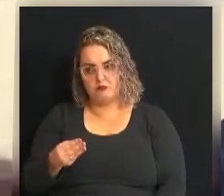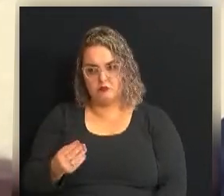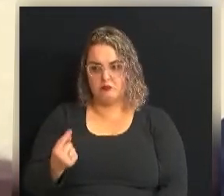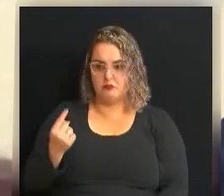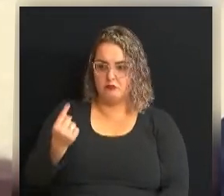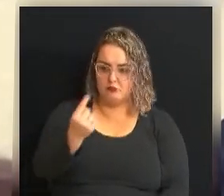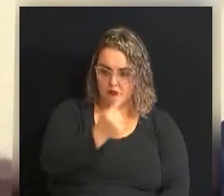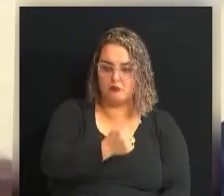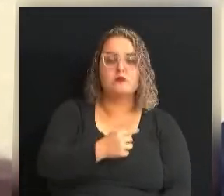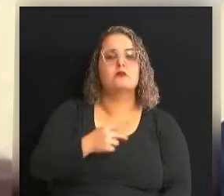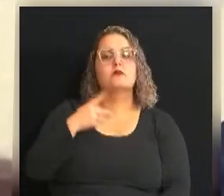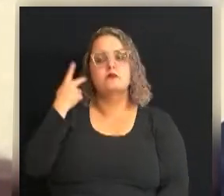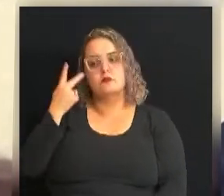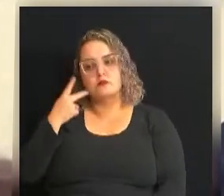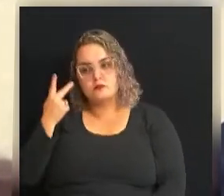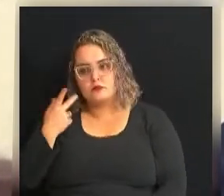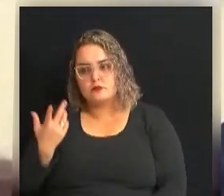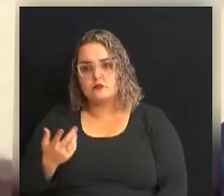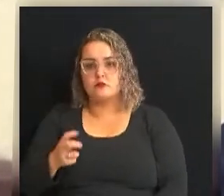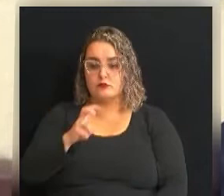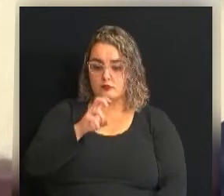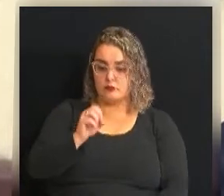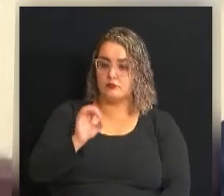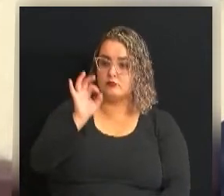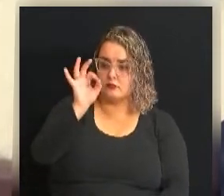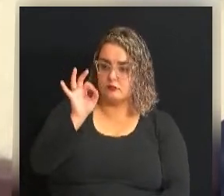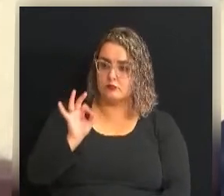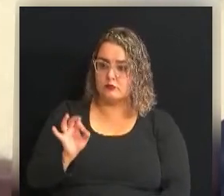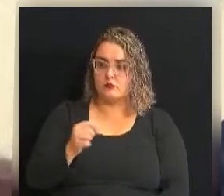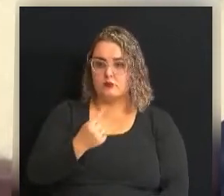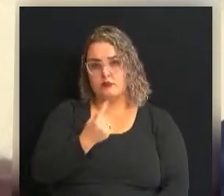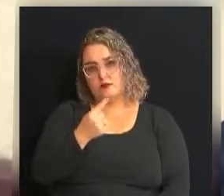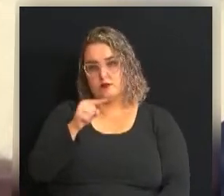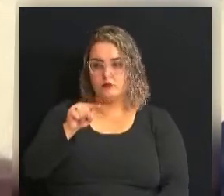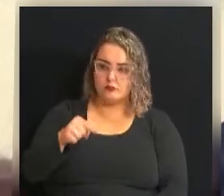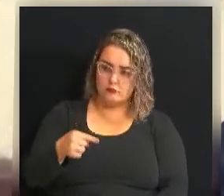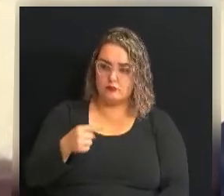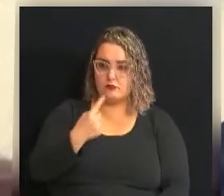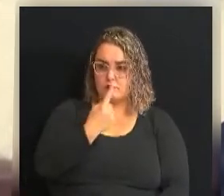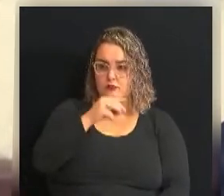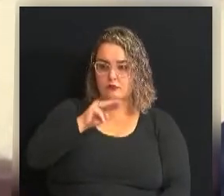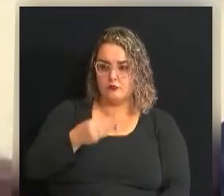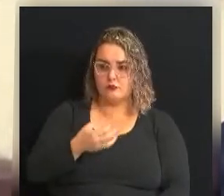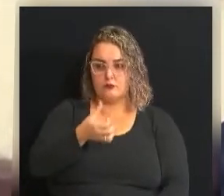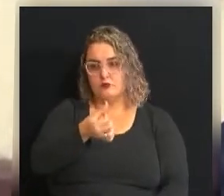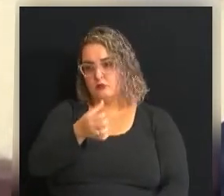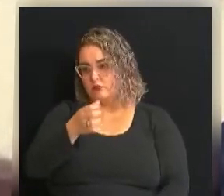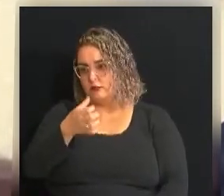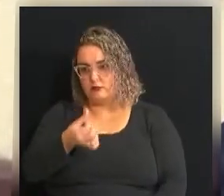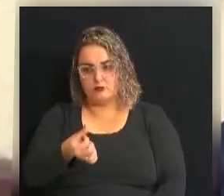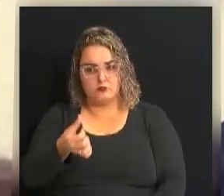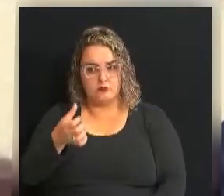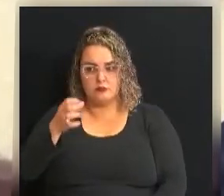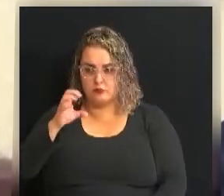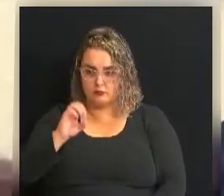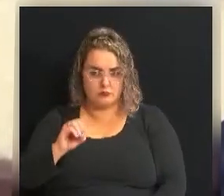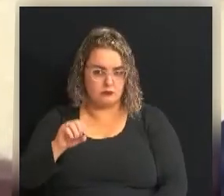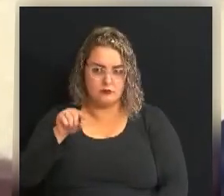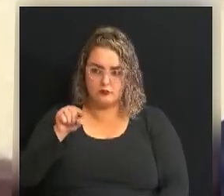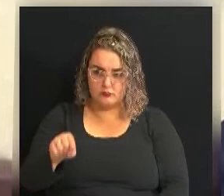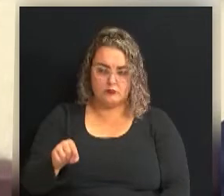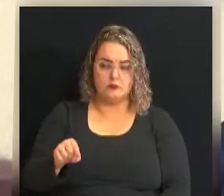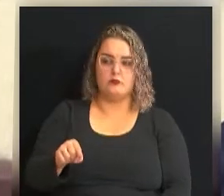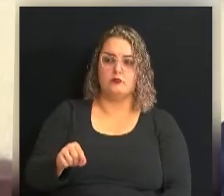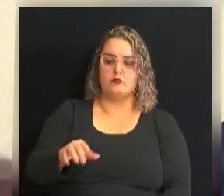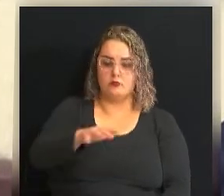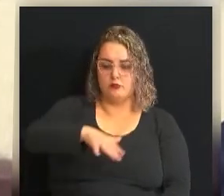milhões por Vereador sendo que 50 por cento que deu 1,1 milhão e 660